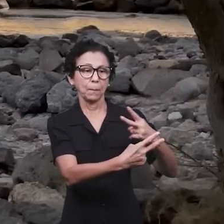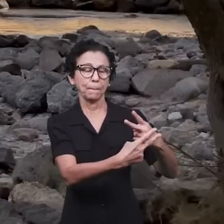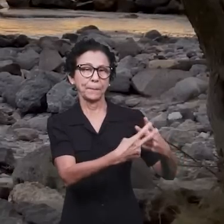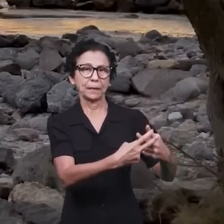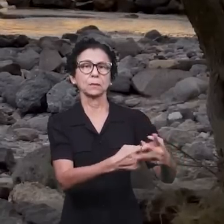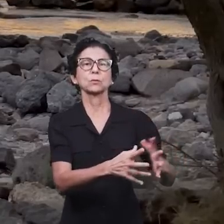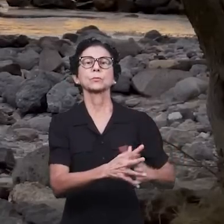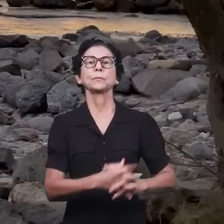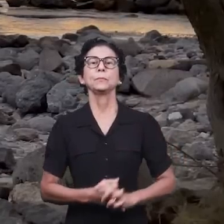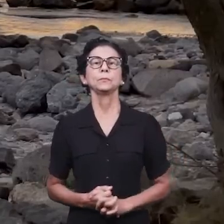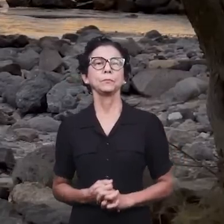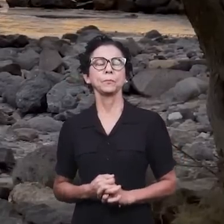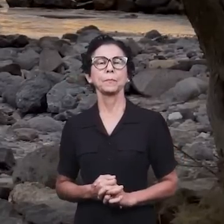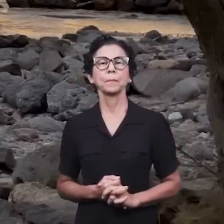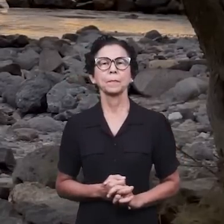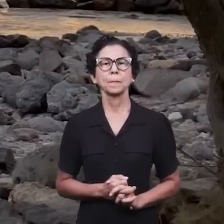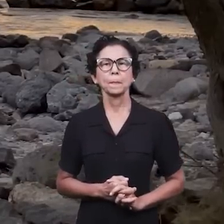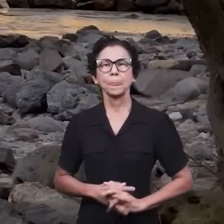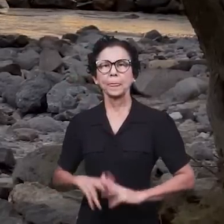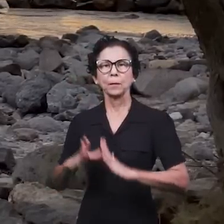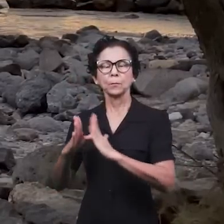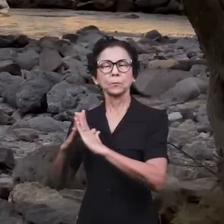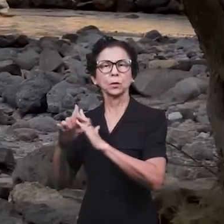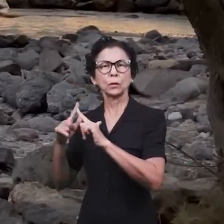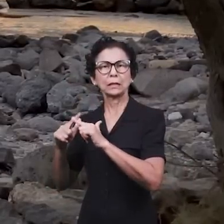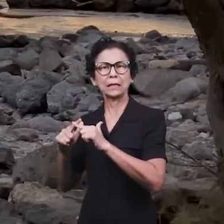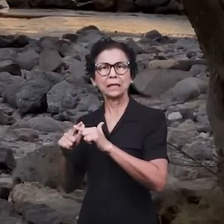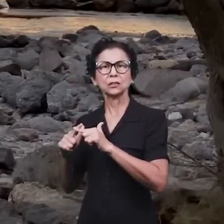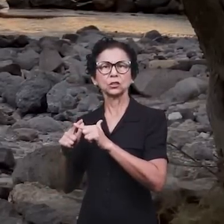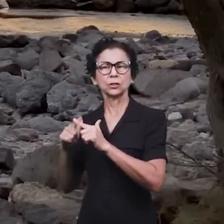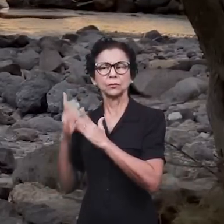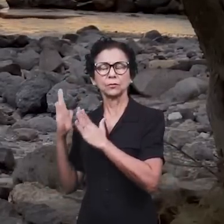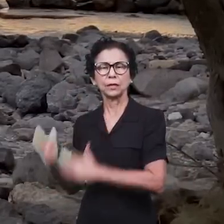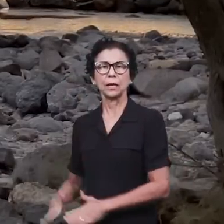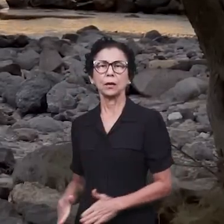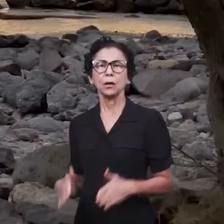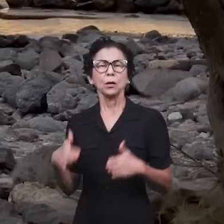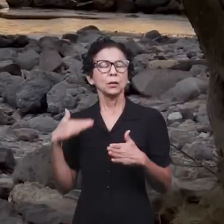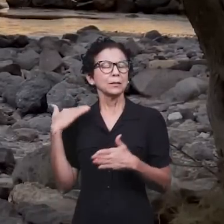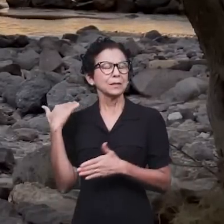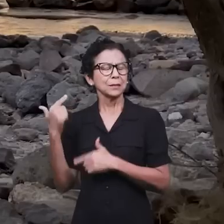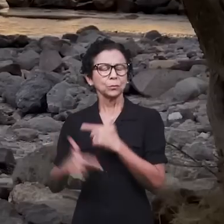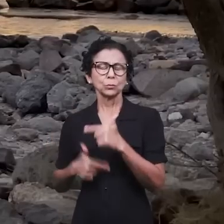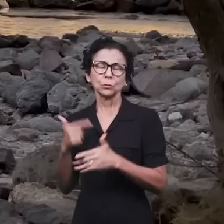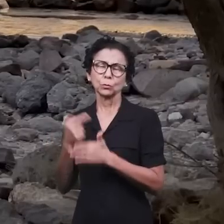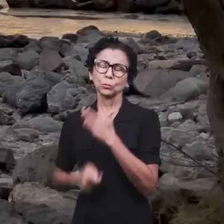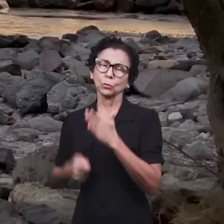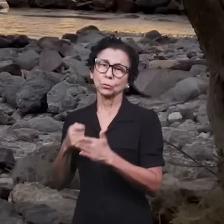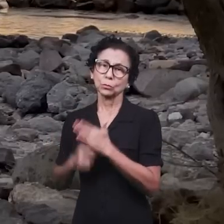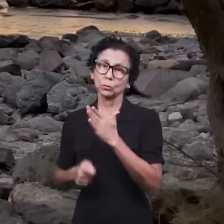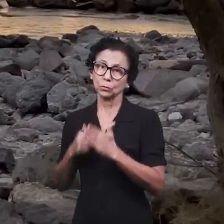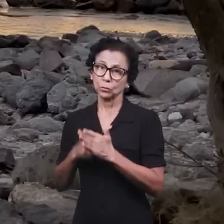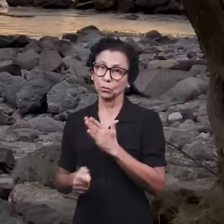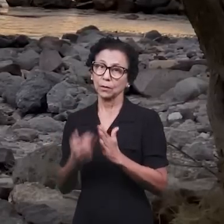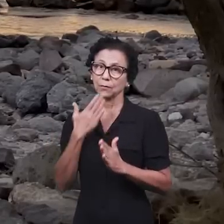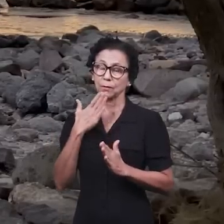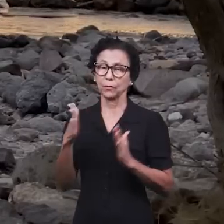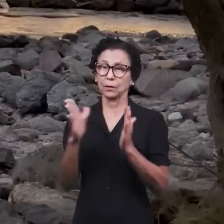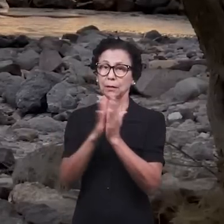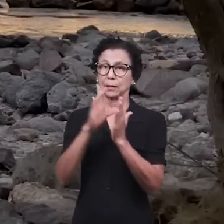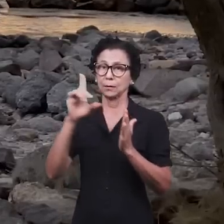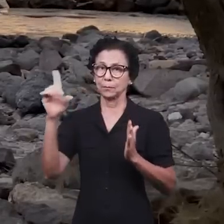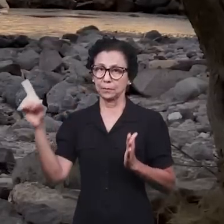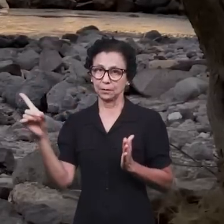Então, a luta da igreja toda foi em torno da palavra. Contra a igreja foi toda em torno da